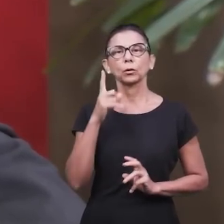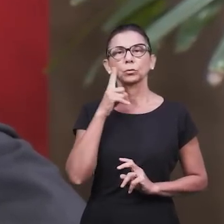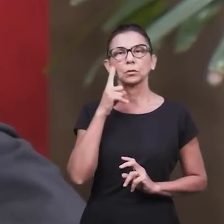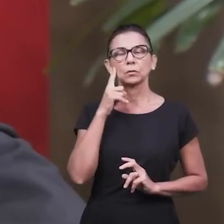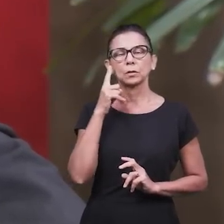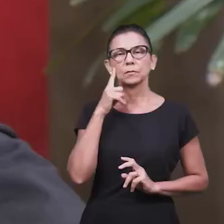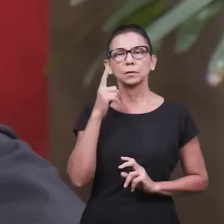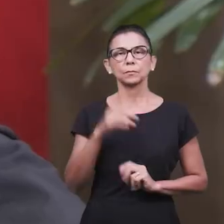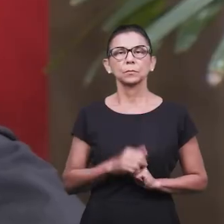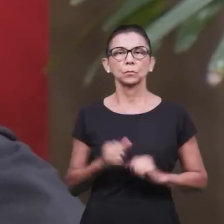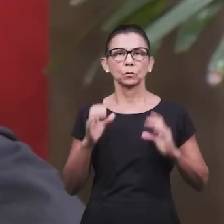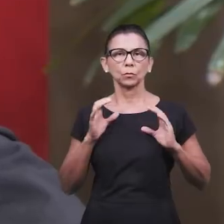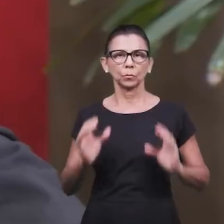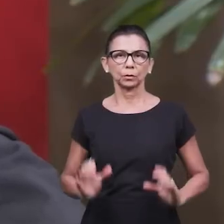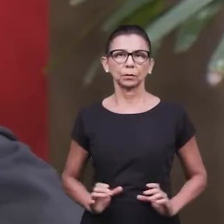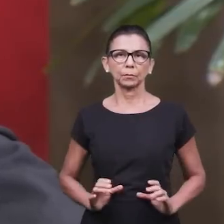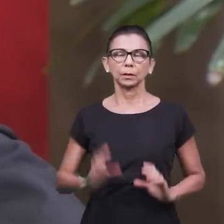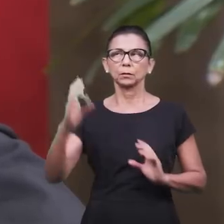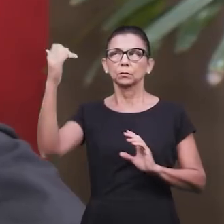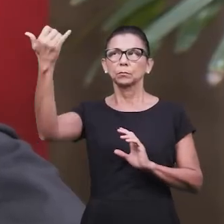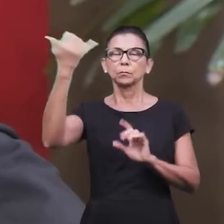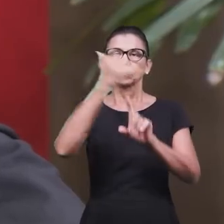profético de todos eles.